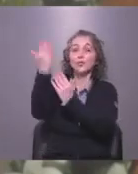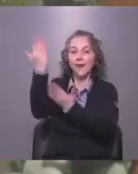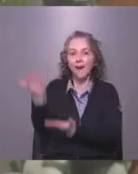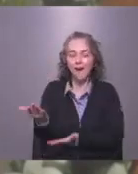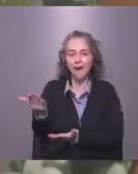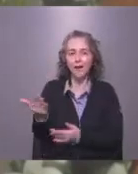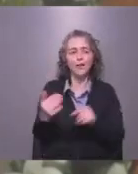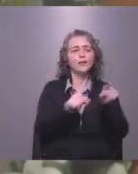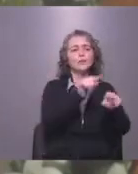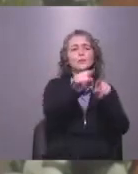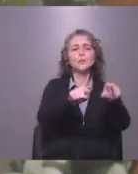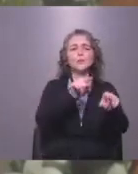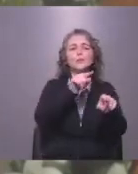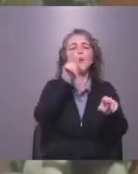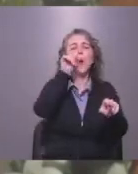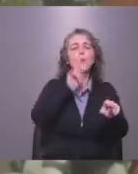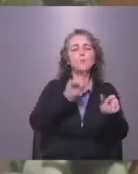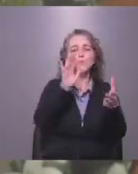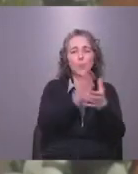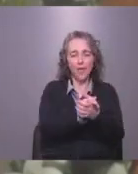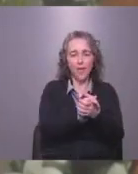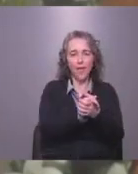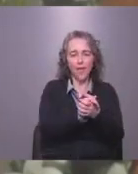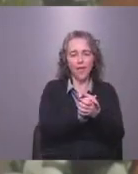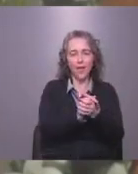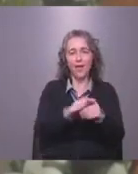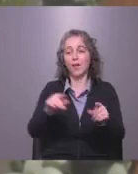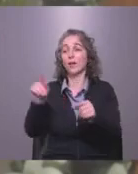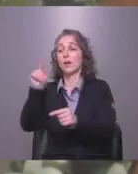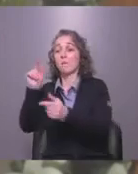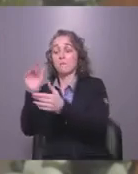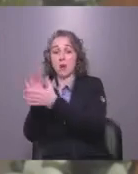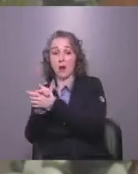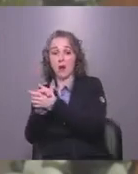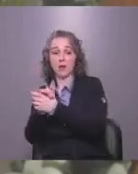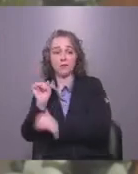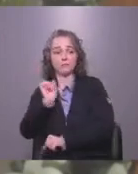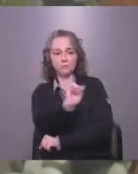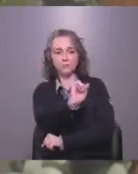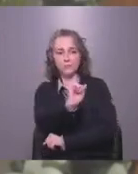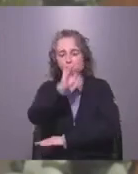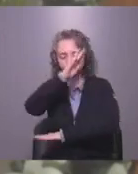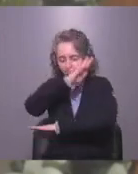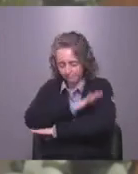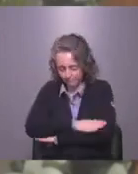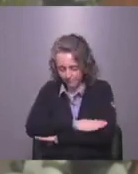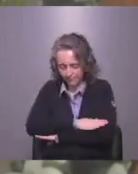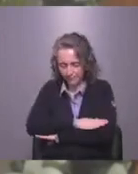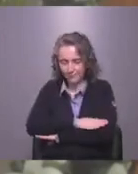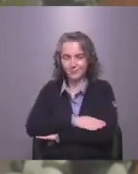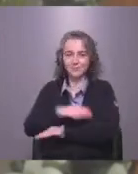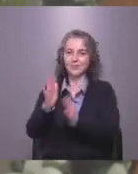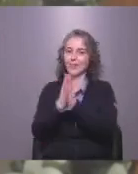Esposas, sede submissas aos vossos maridos, como convém no Senhor.